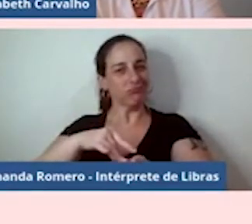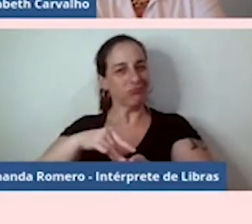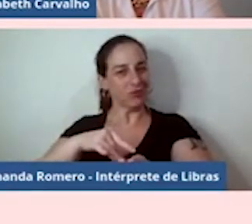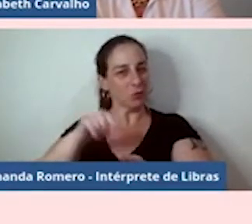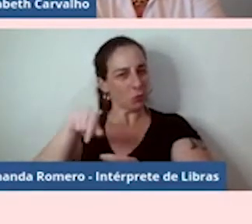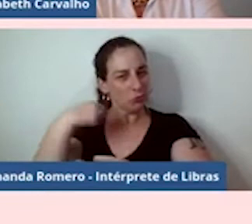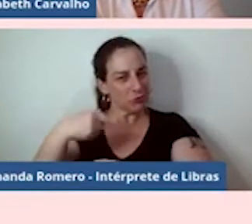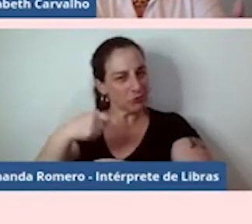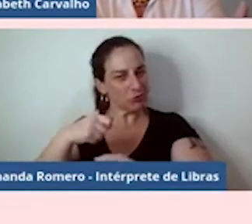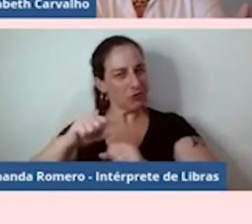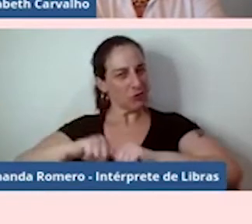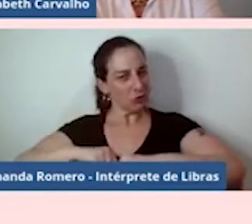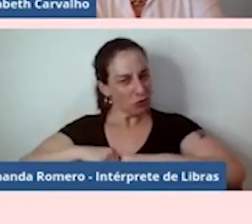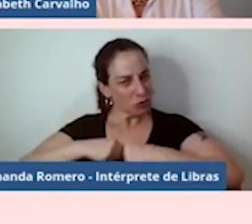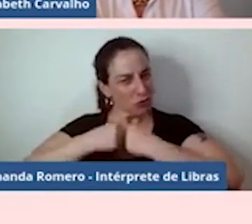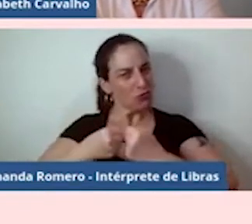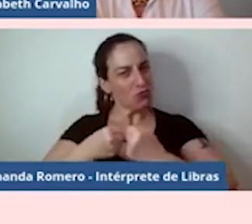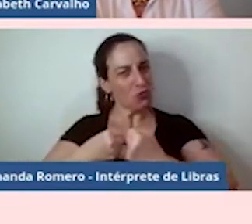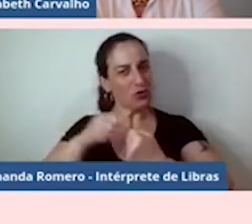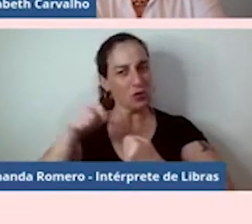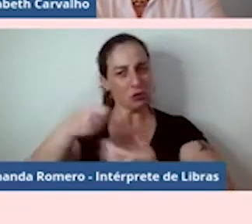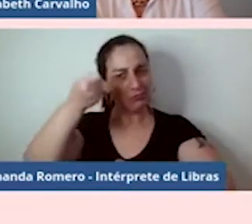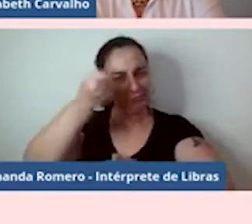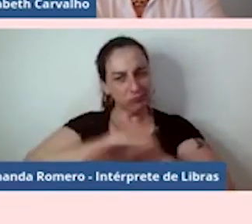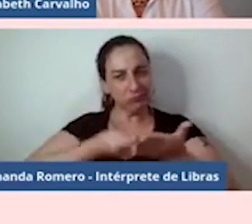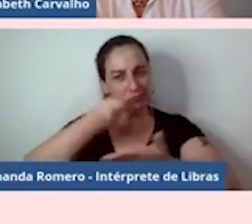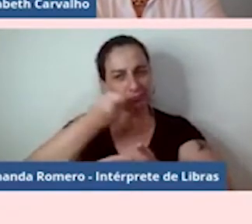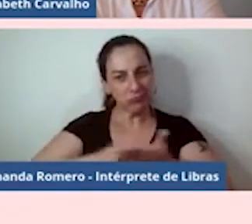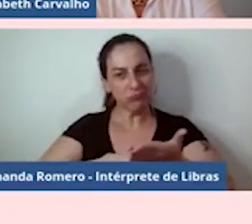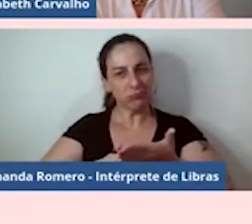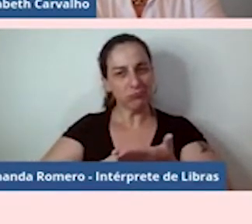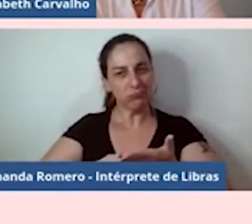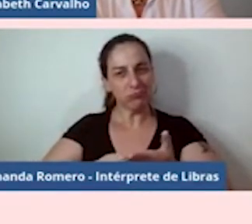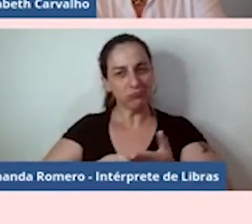esse caminho, né? Que eles batalhem por esses caminhos.